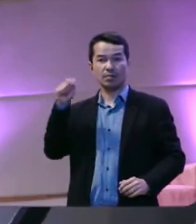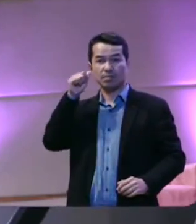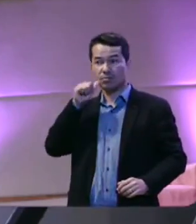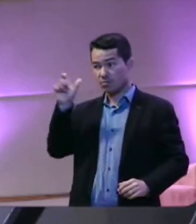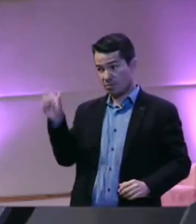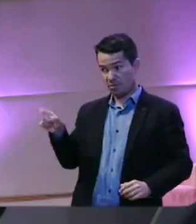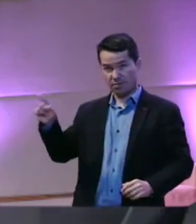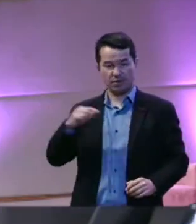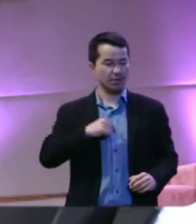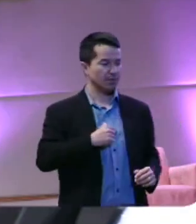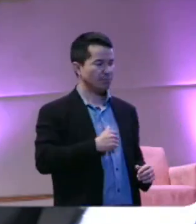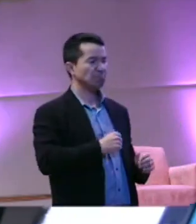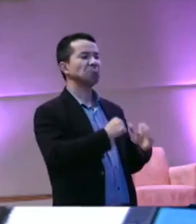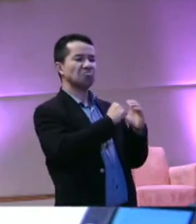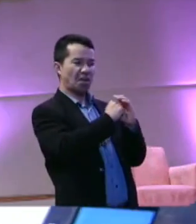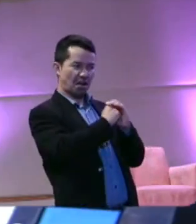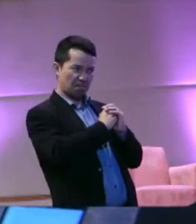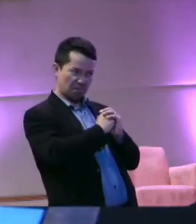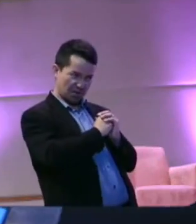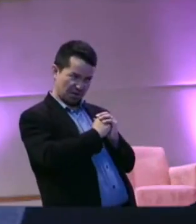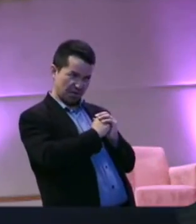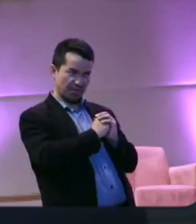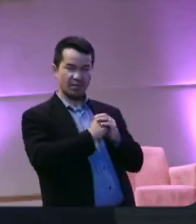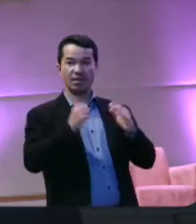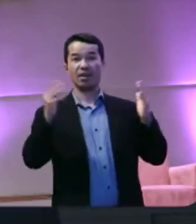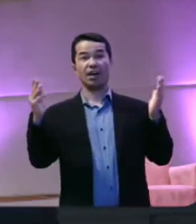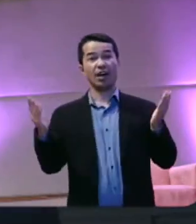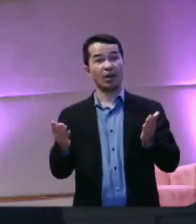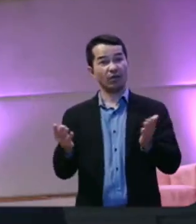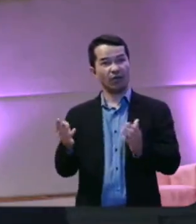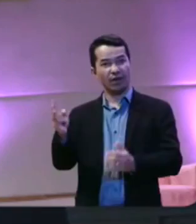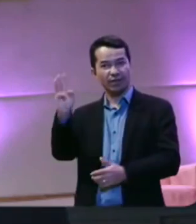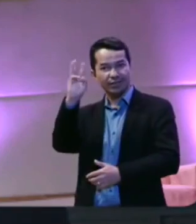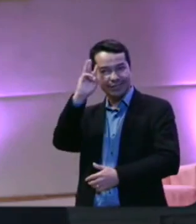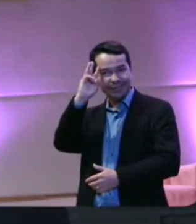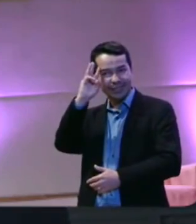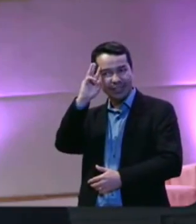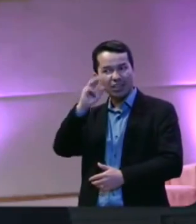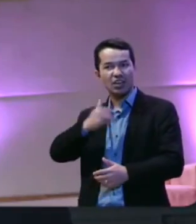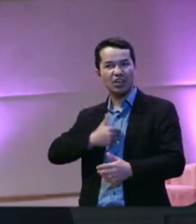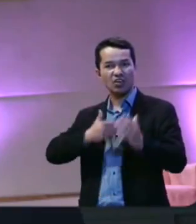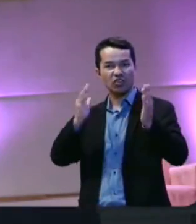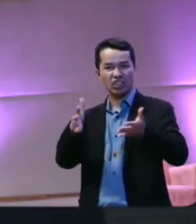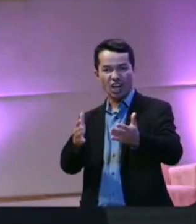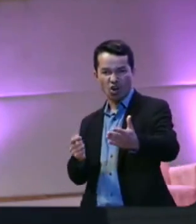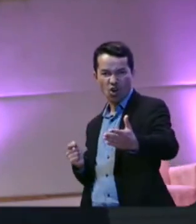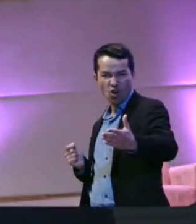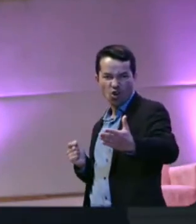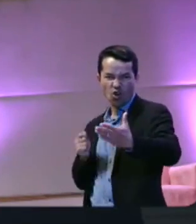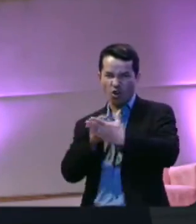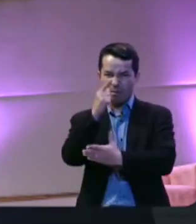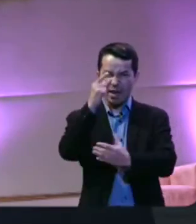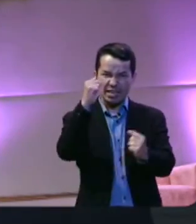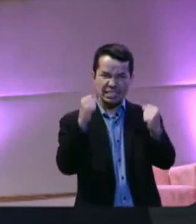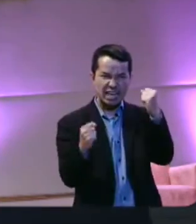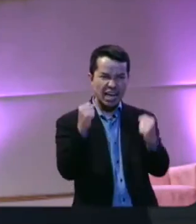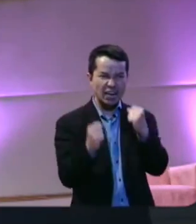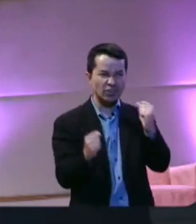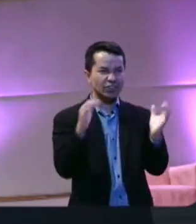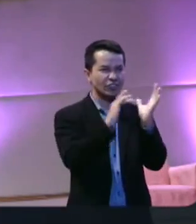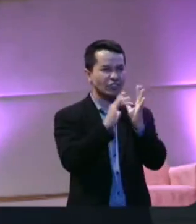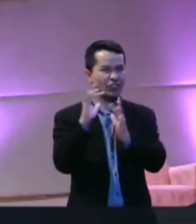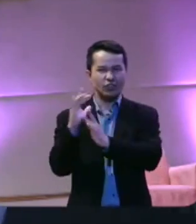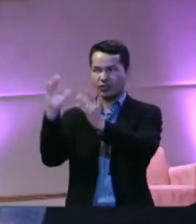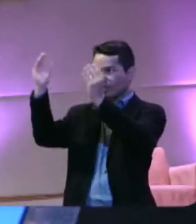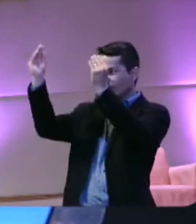Nessa terça-feira, eu fui e fechei a negociação de um carro que Jesus me deu. E amanhã eu